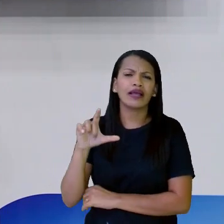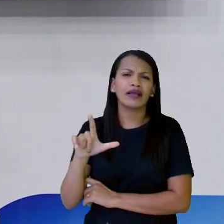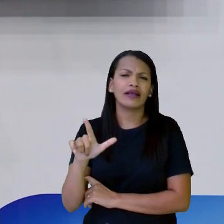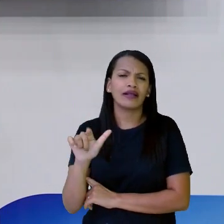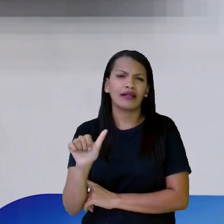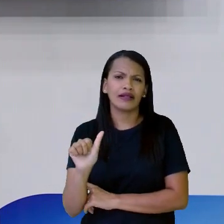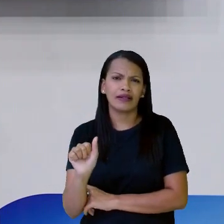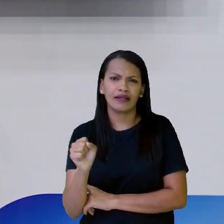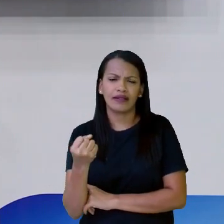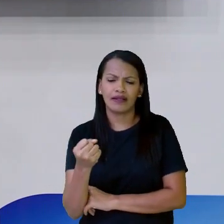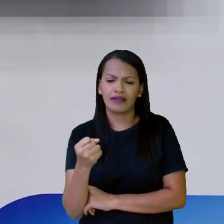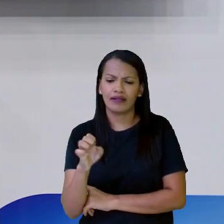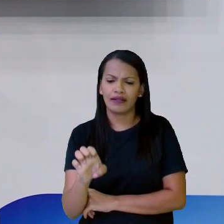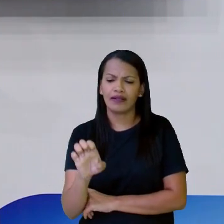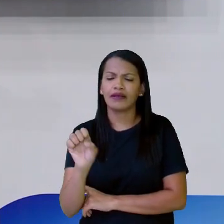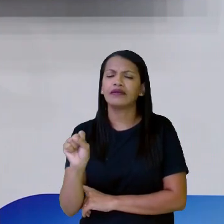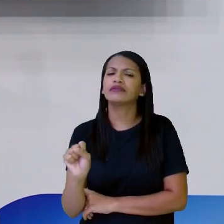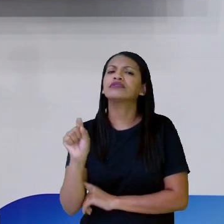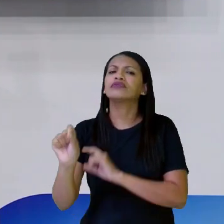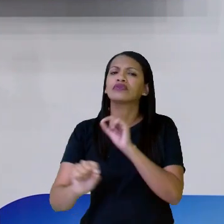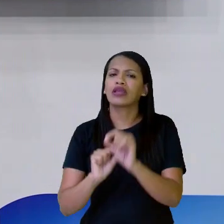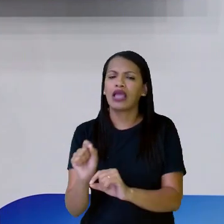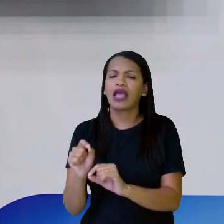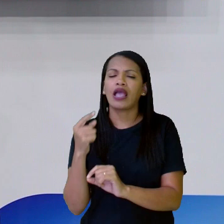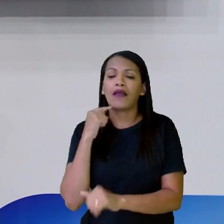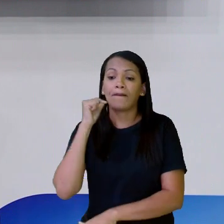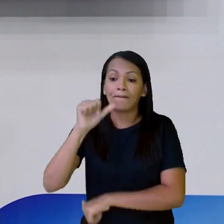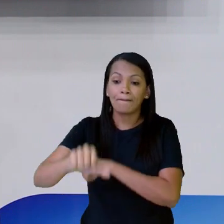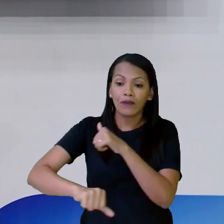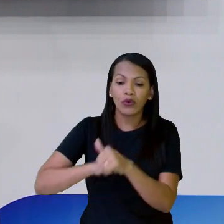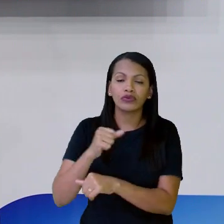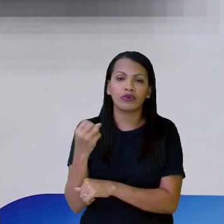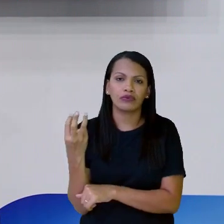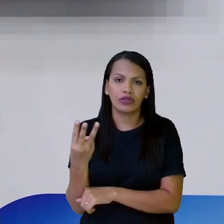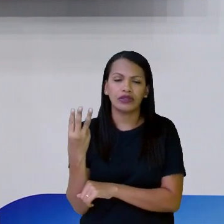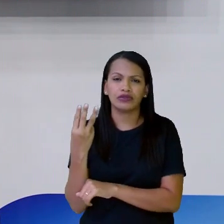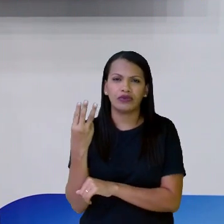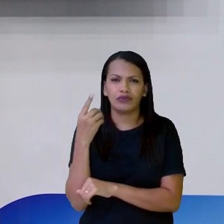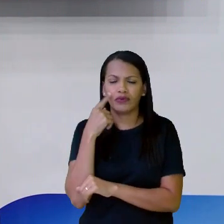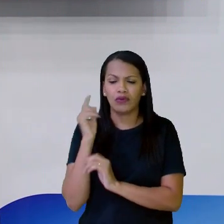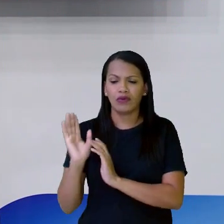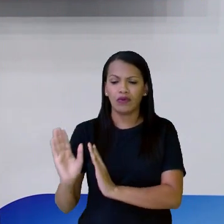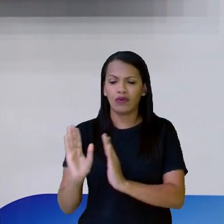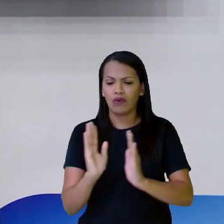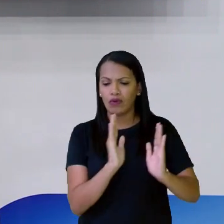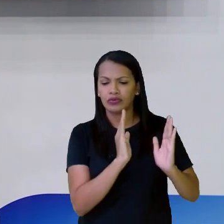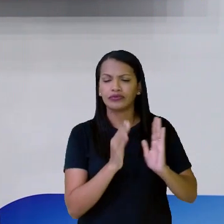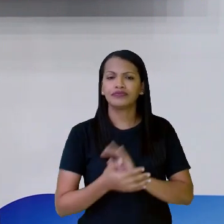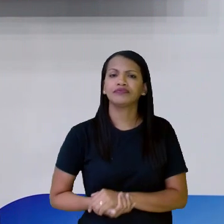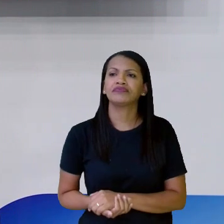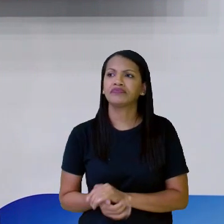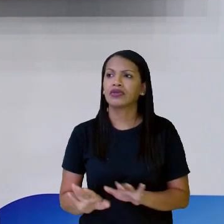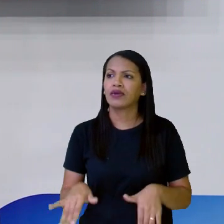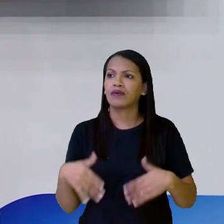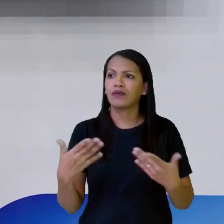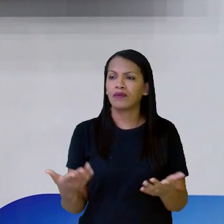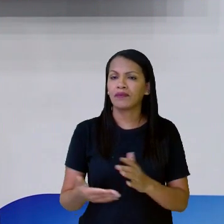que as classes mudam de 3 em 3 ordens. Olha qual foi o número, gente, ó,